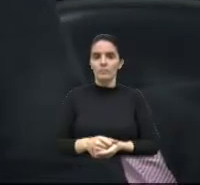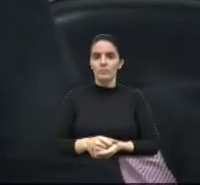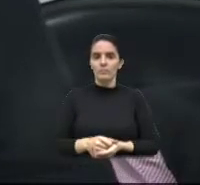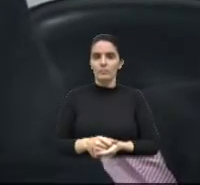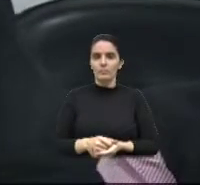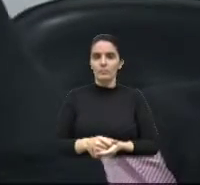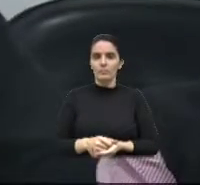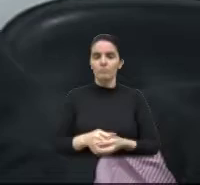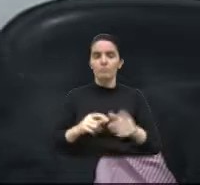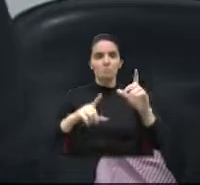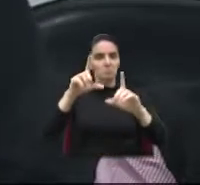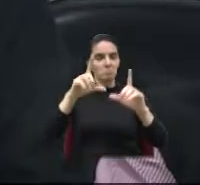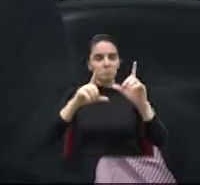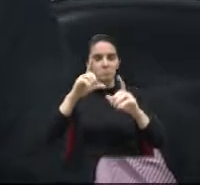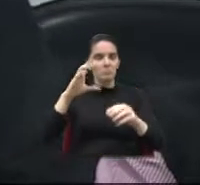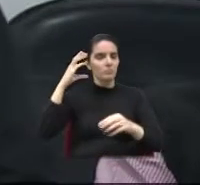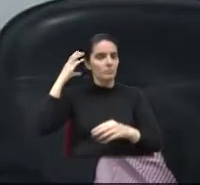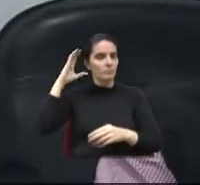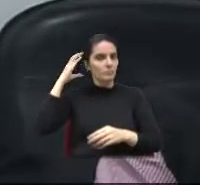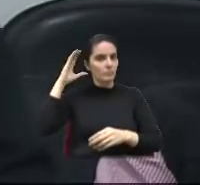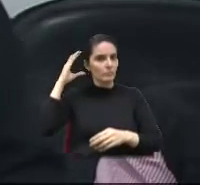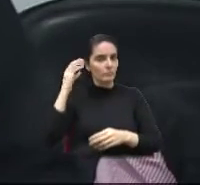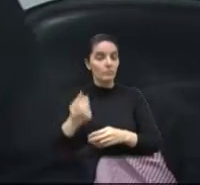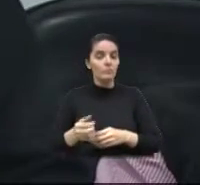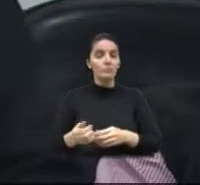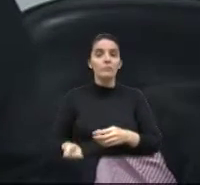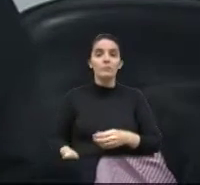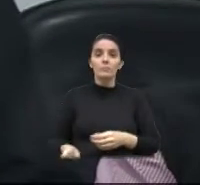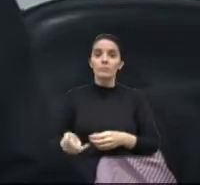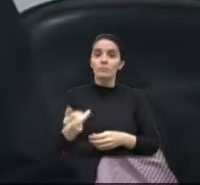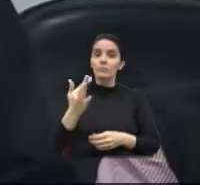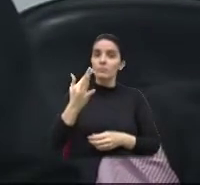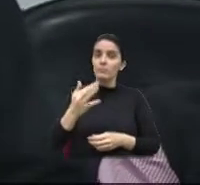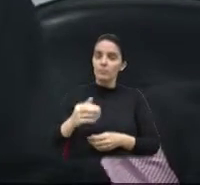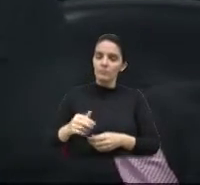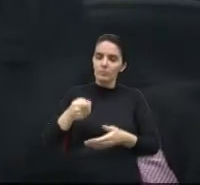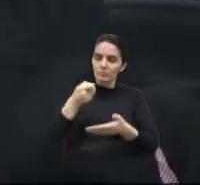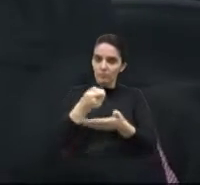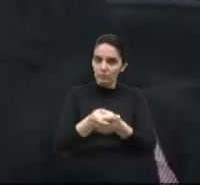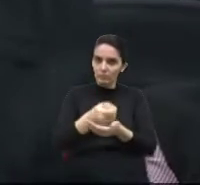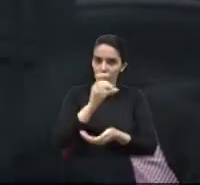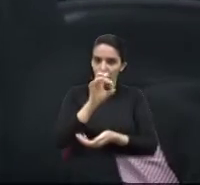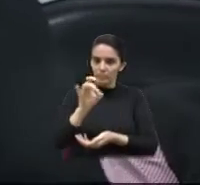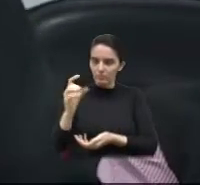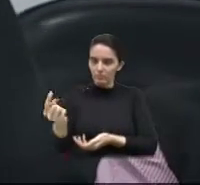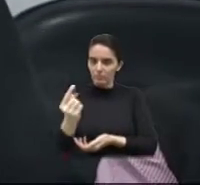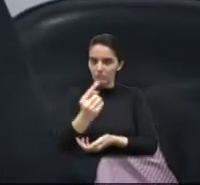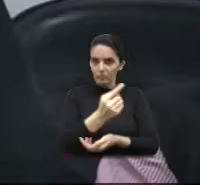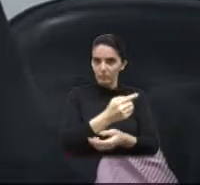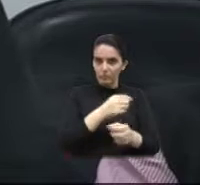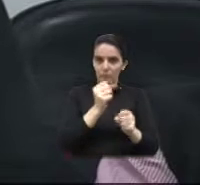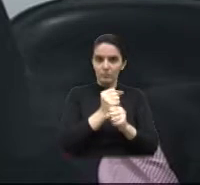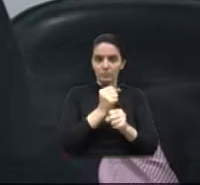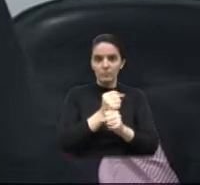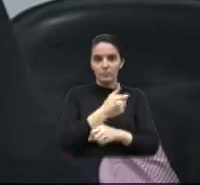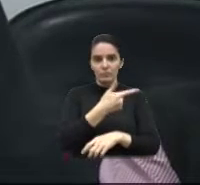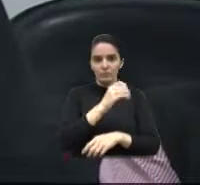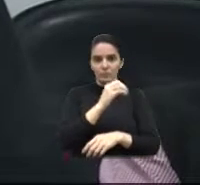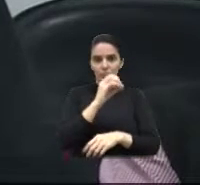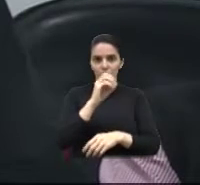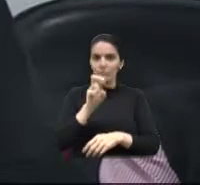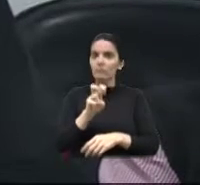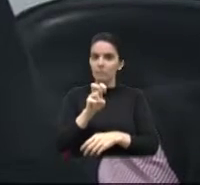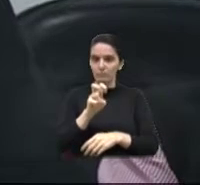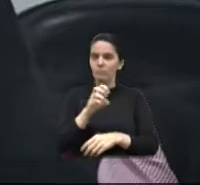emissoras de rádio, quanto foi destinado a cada uma, o porquê foi, de 2005 para cá. Eu acho que seria